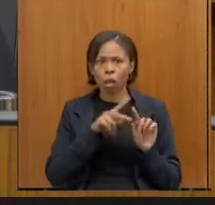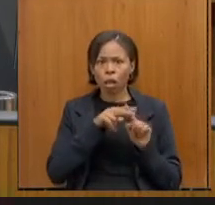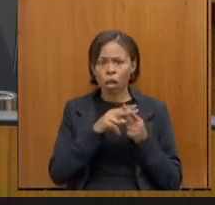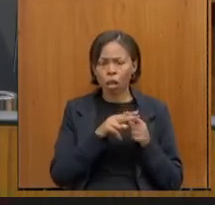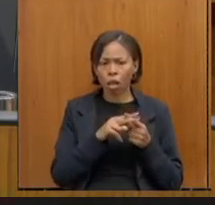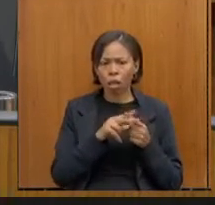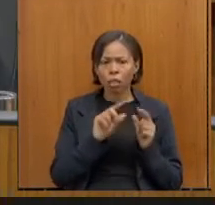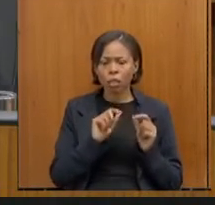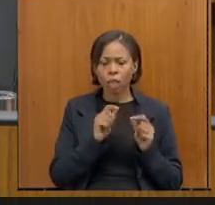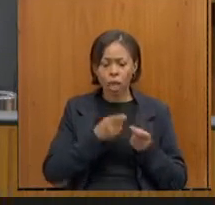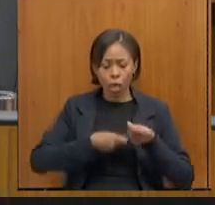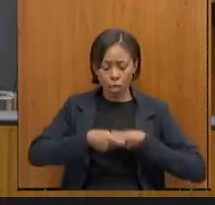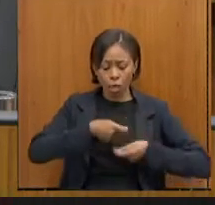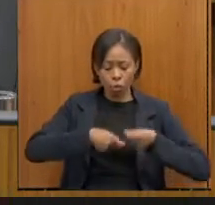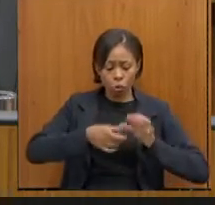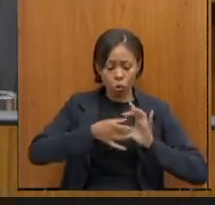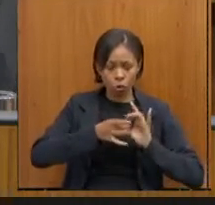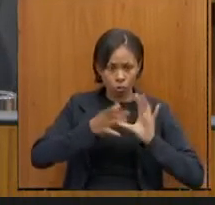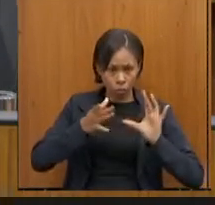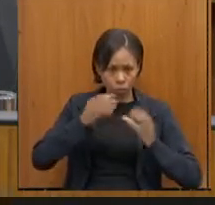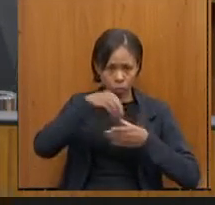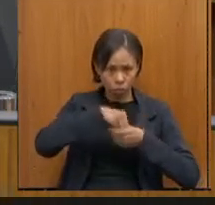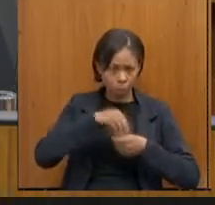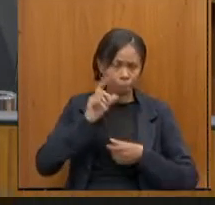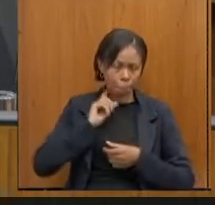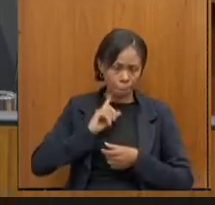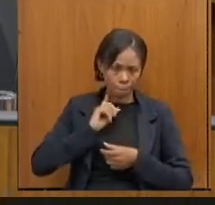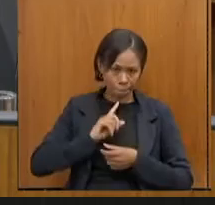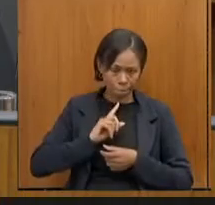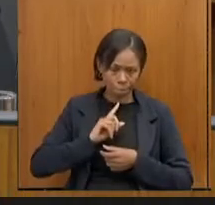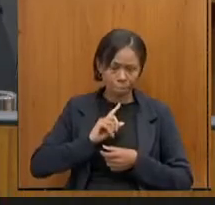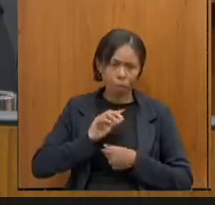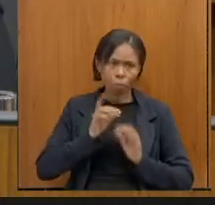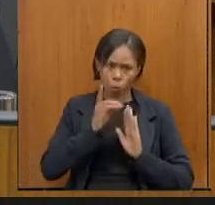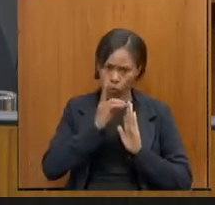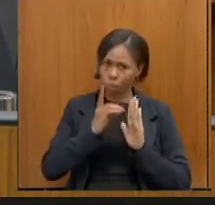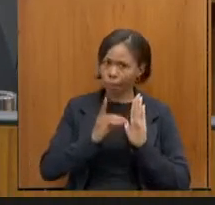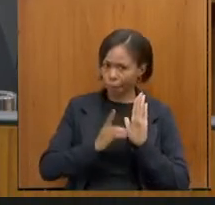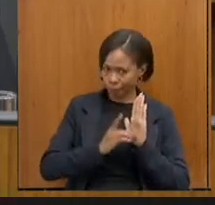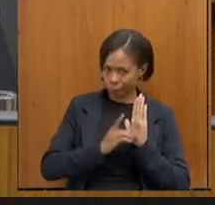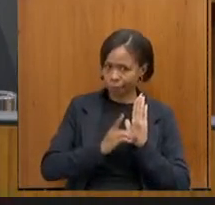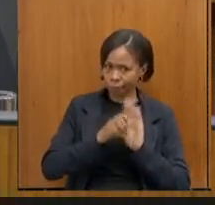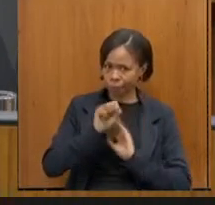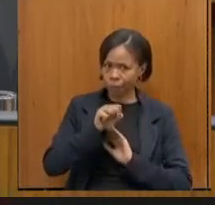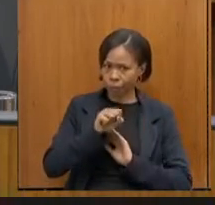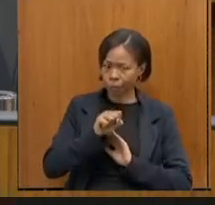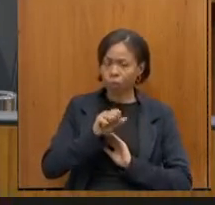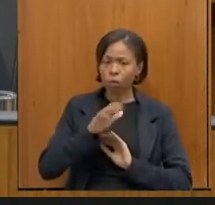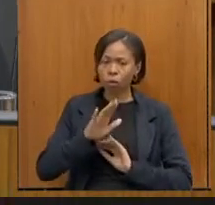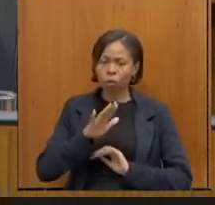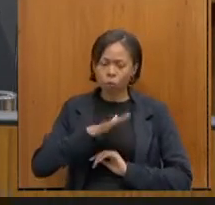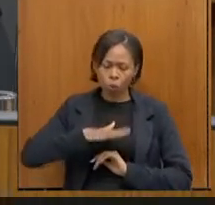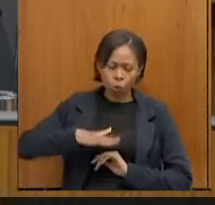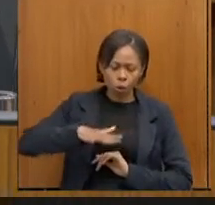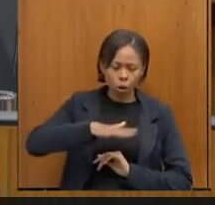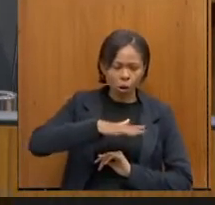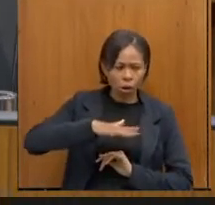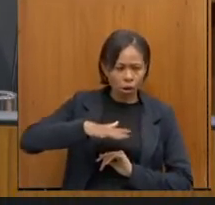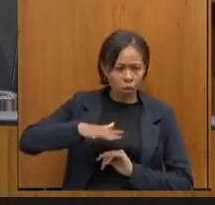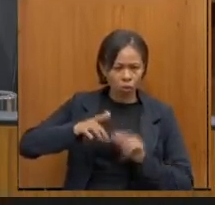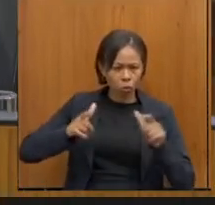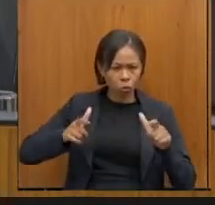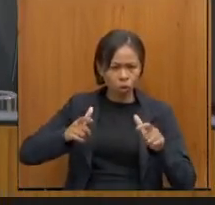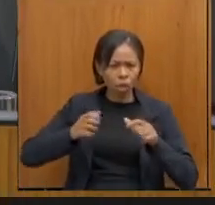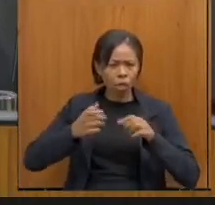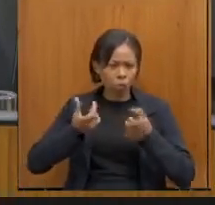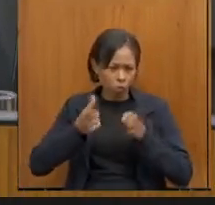por meio de decreto a gente não perder tempo né o ambiente produtivo ambiente